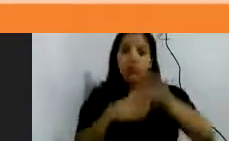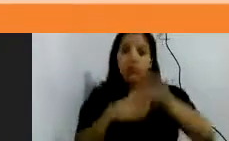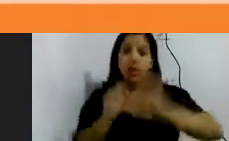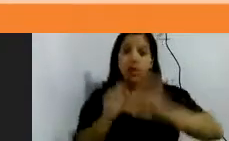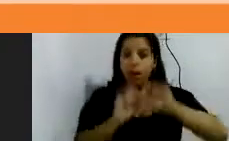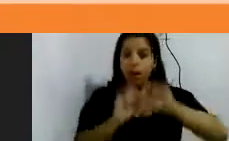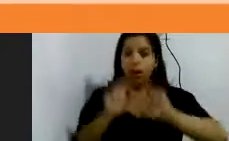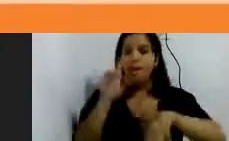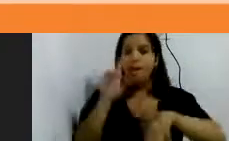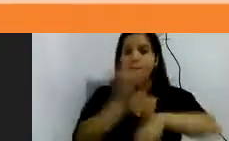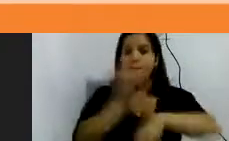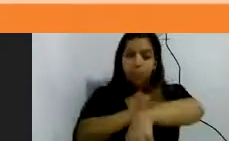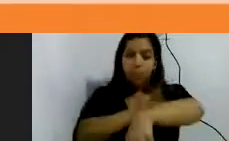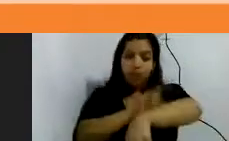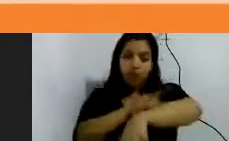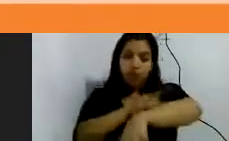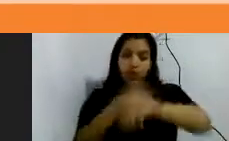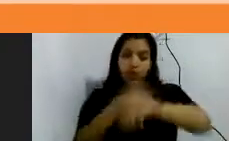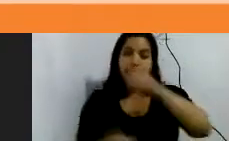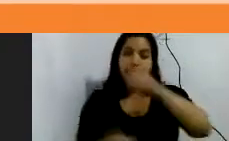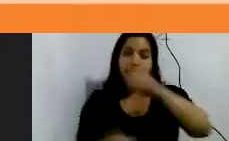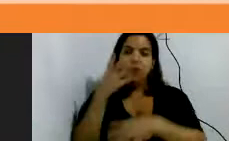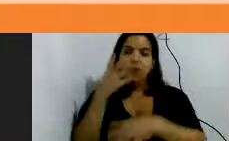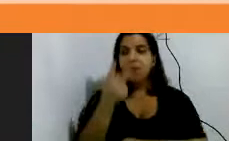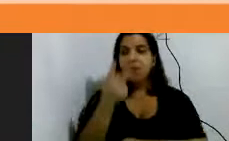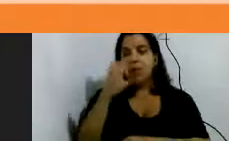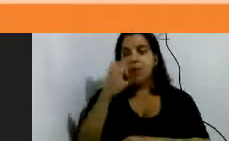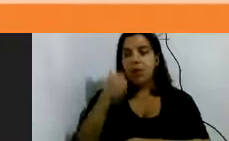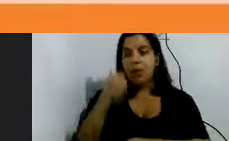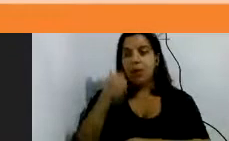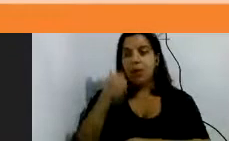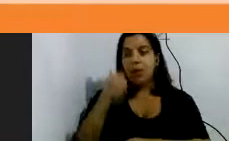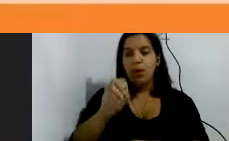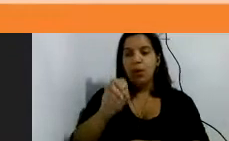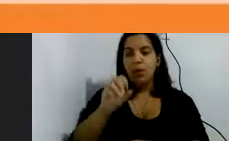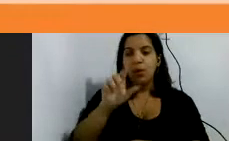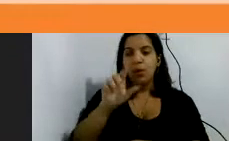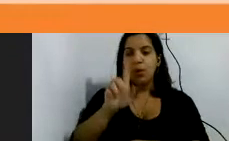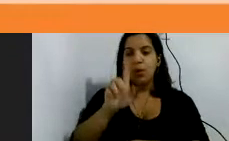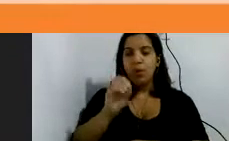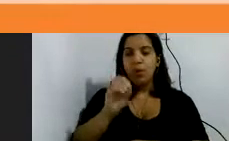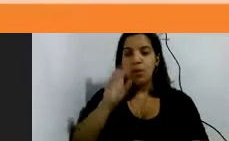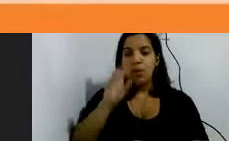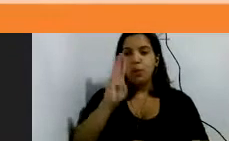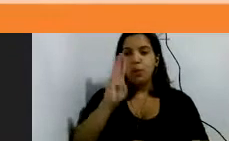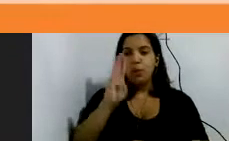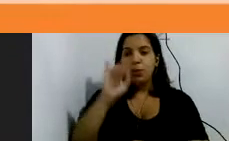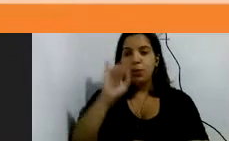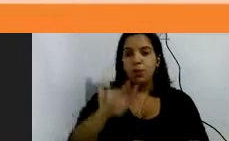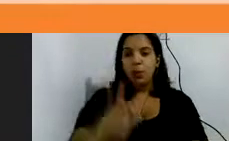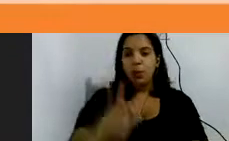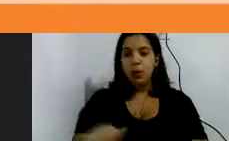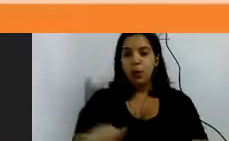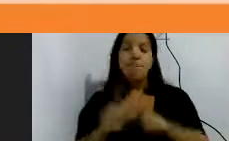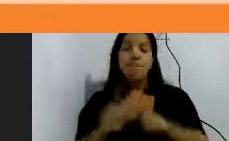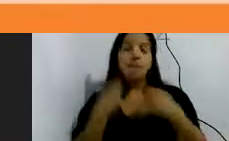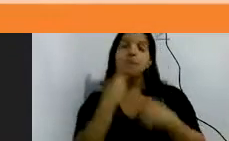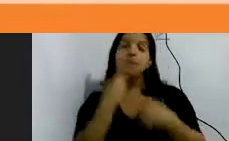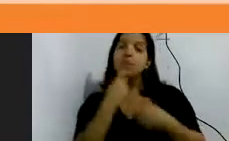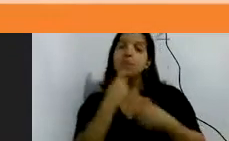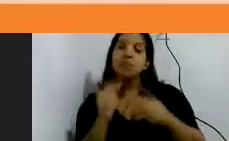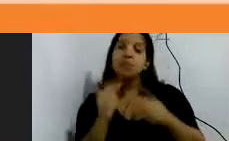na urina. Então, isso é o que a gente chama de hemoglobinúria sem hematúria. Então, quando a gente faz o exame